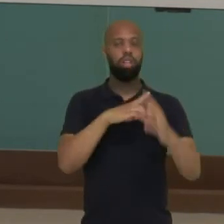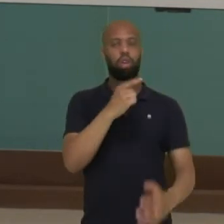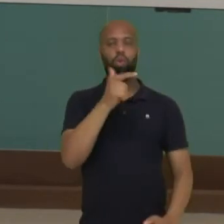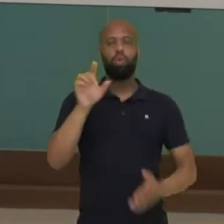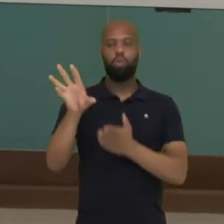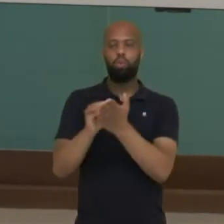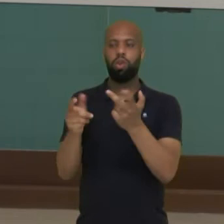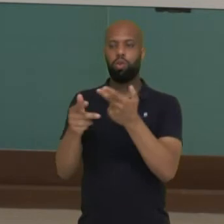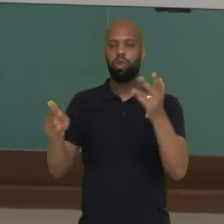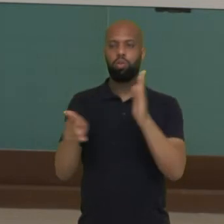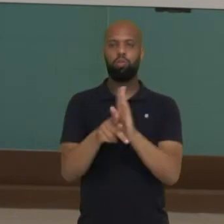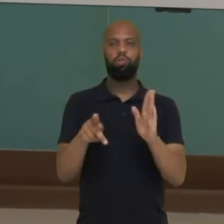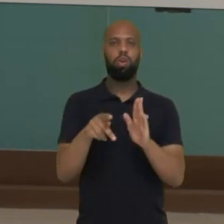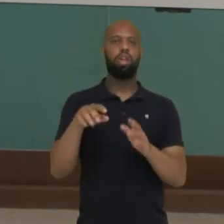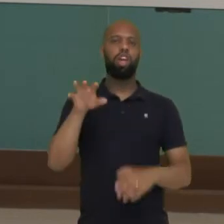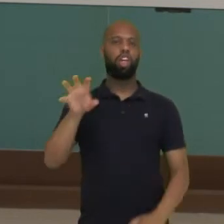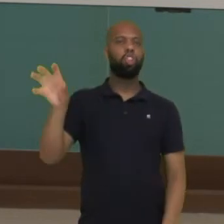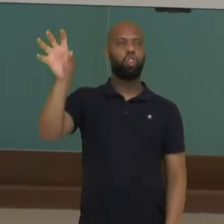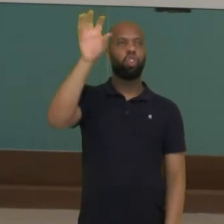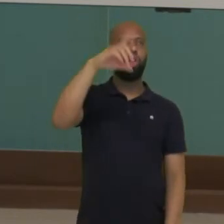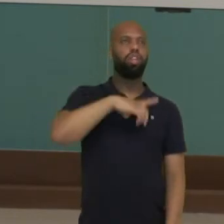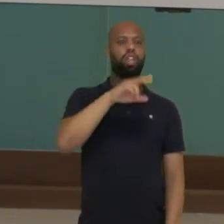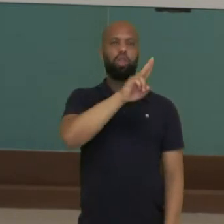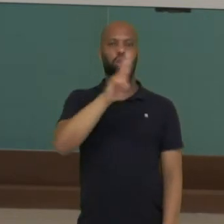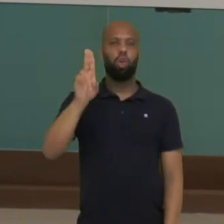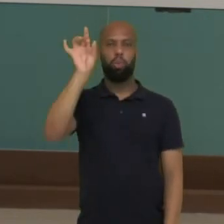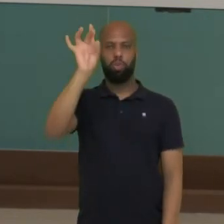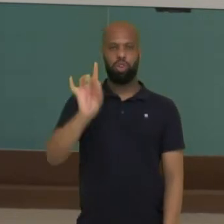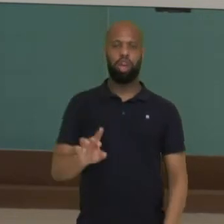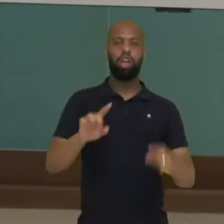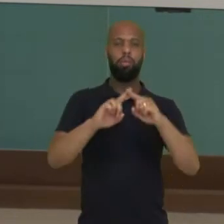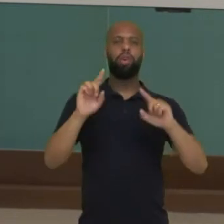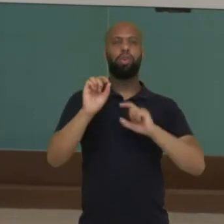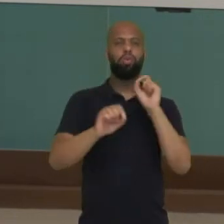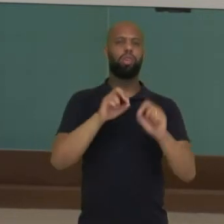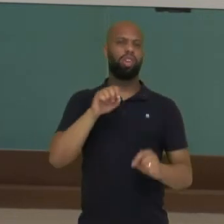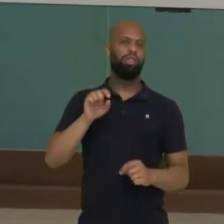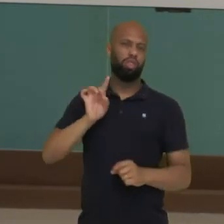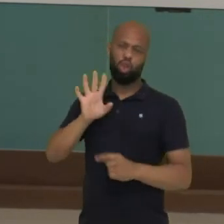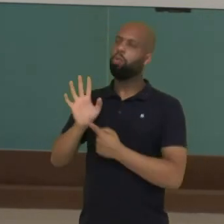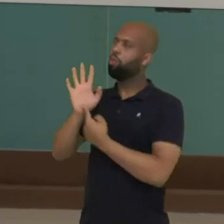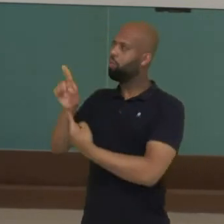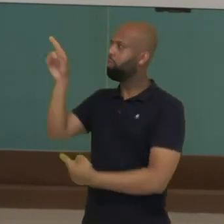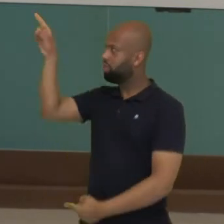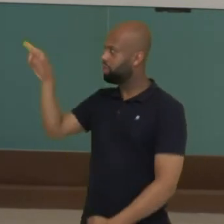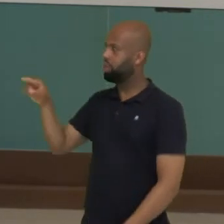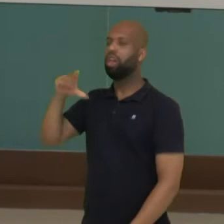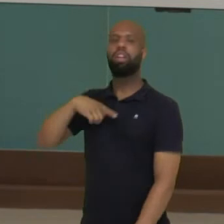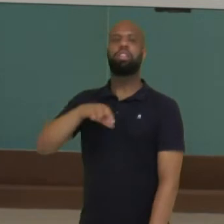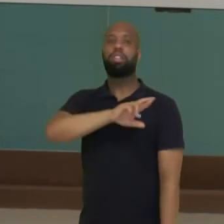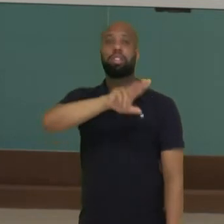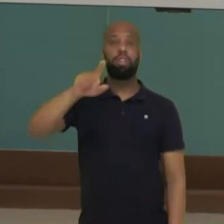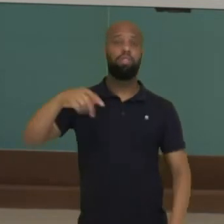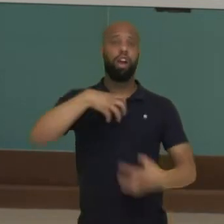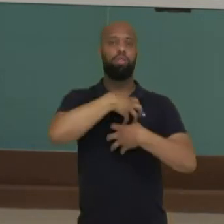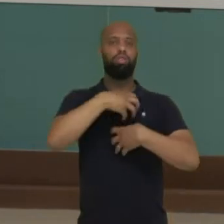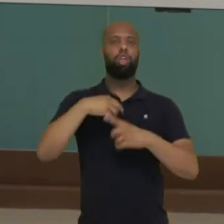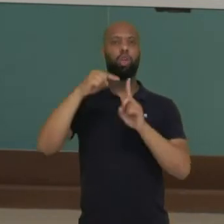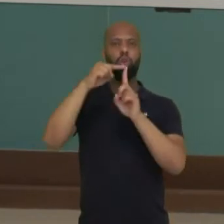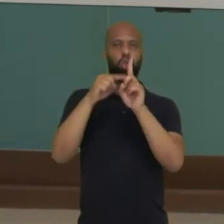região. E aí tem o nome aqui de cada uma, mas enfim, é apenas para ilustrar que existem diversos